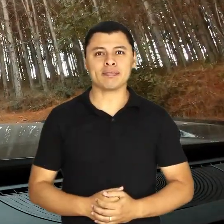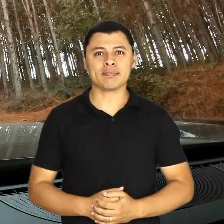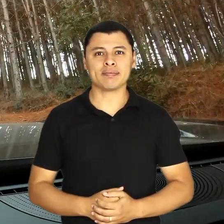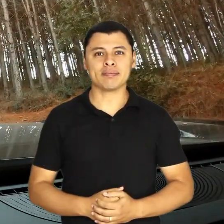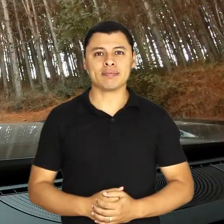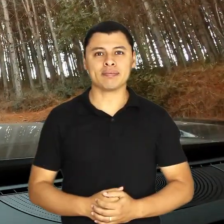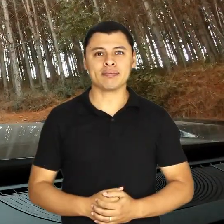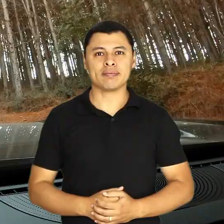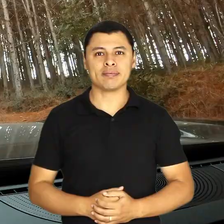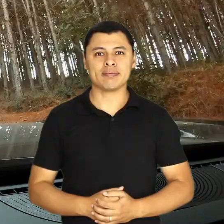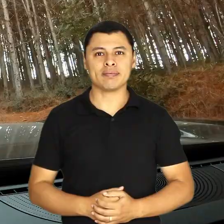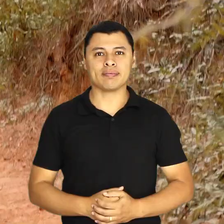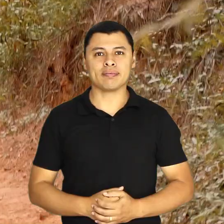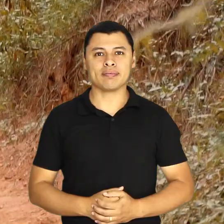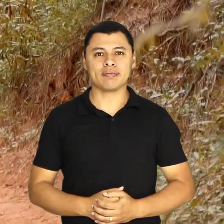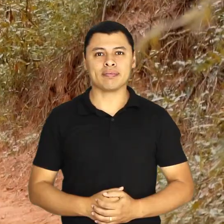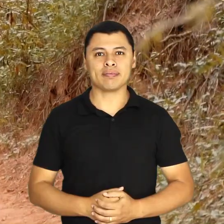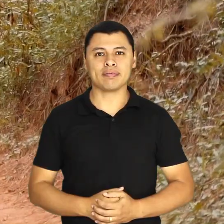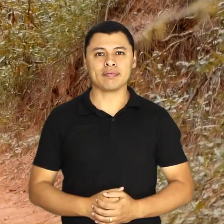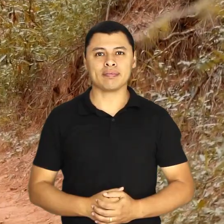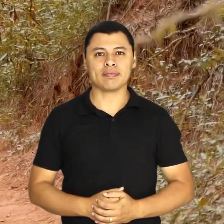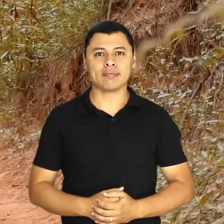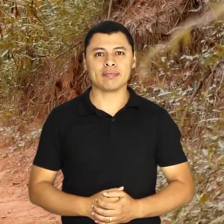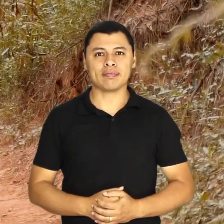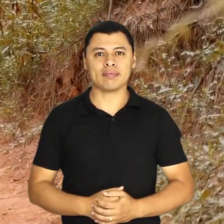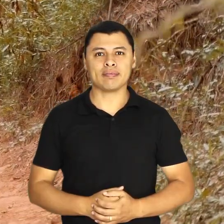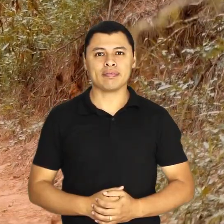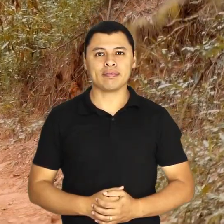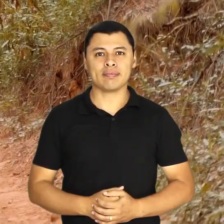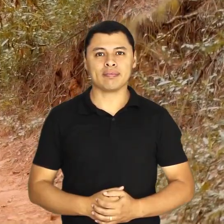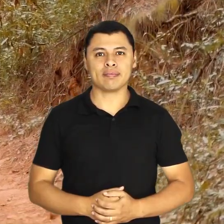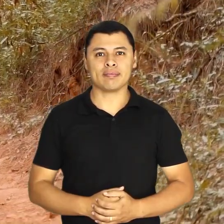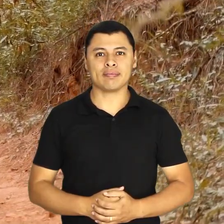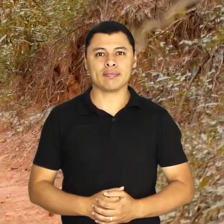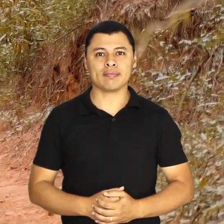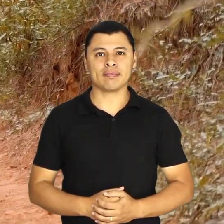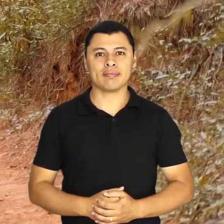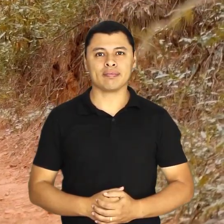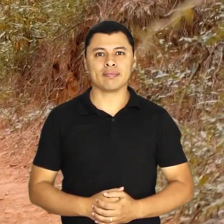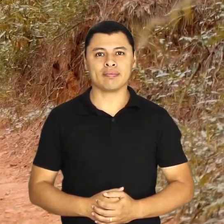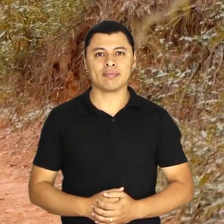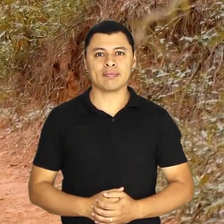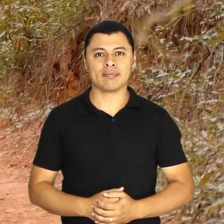É, aqui ele pediu água, aqui ficou complicado.